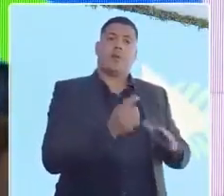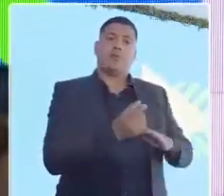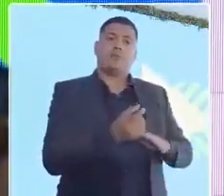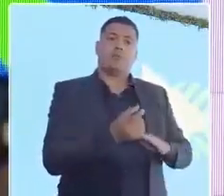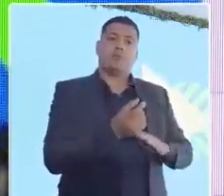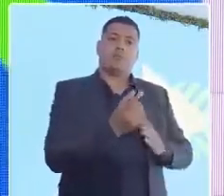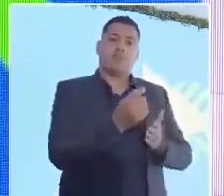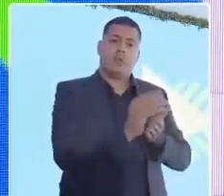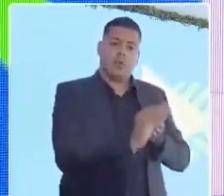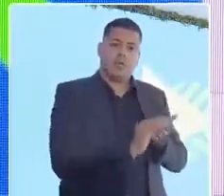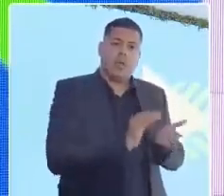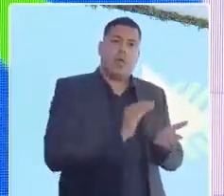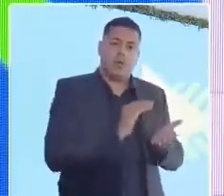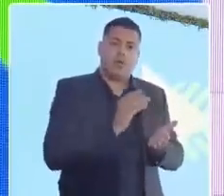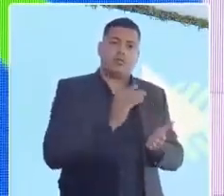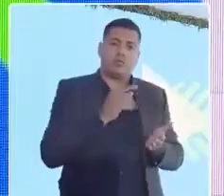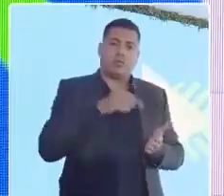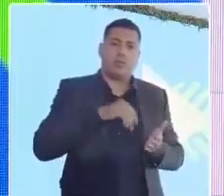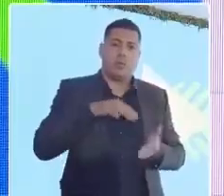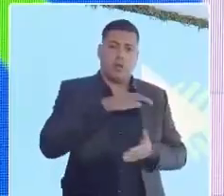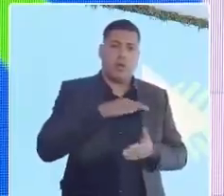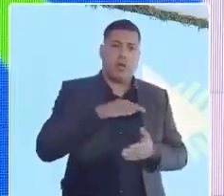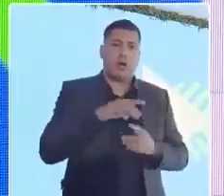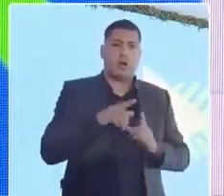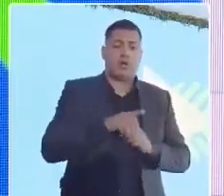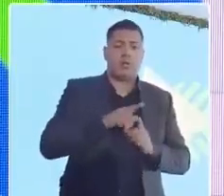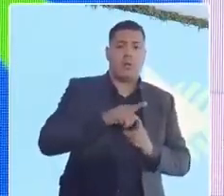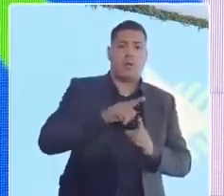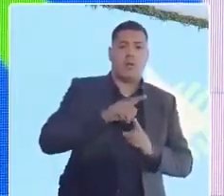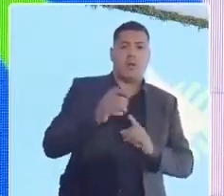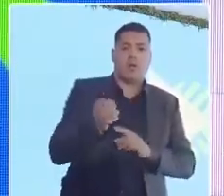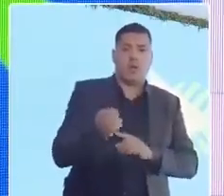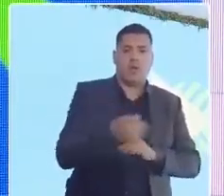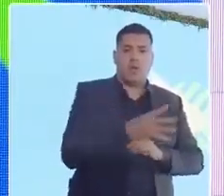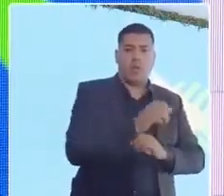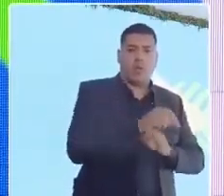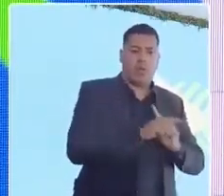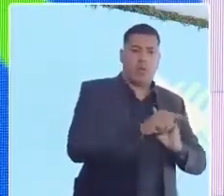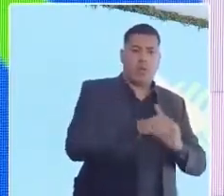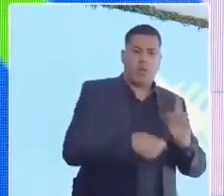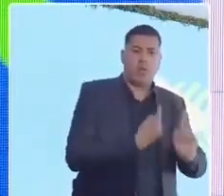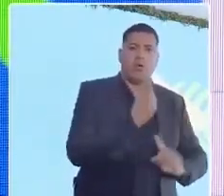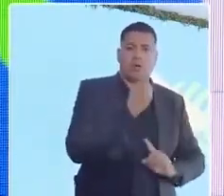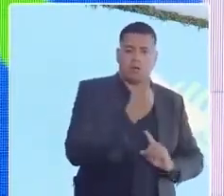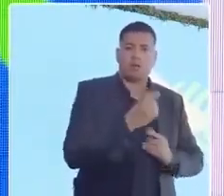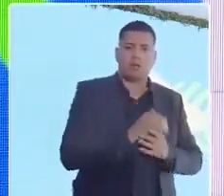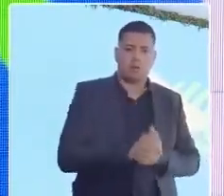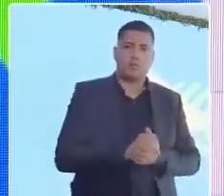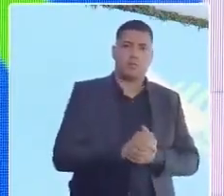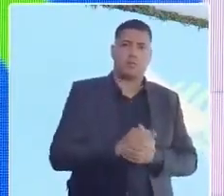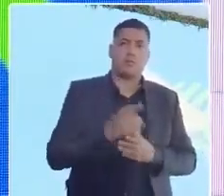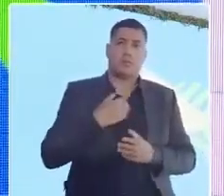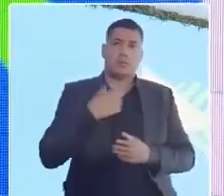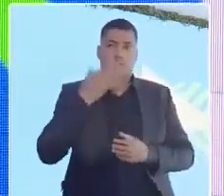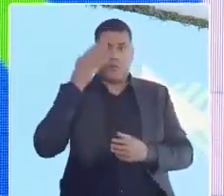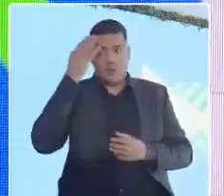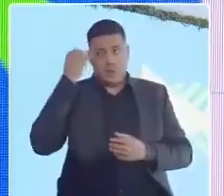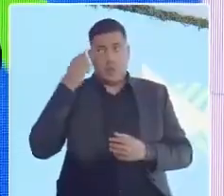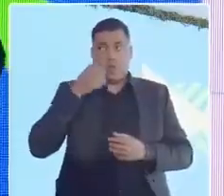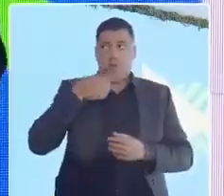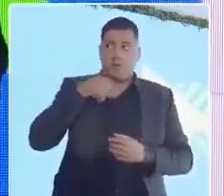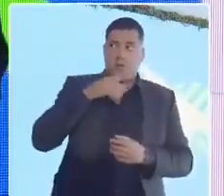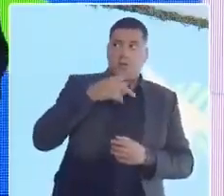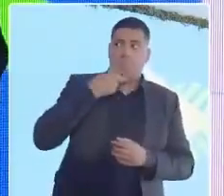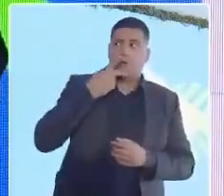para empréstimo inovação eu sei que todos vocês falam e pensam em inovação